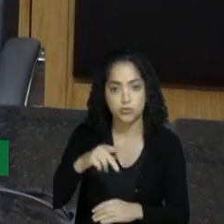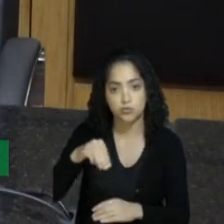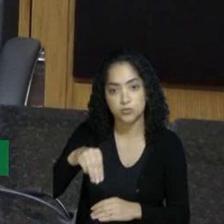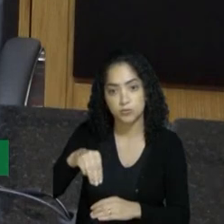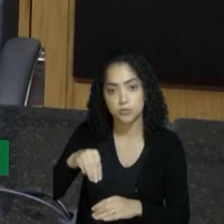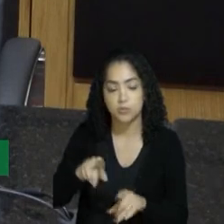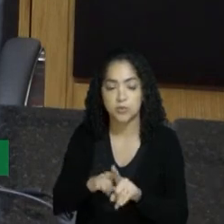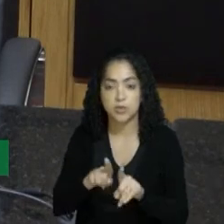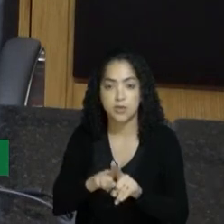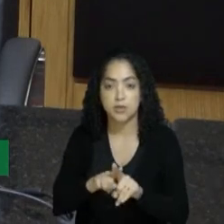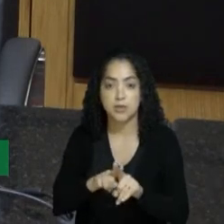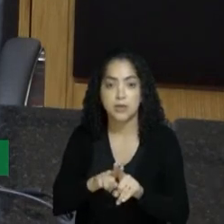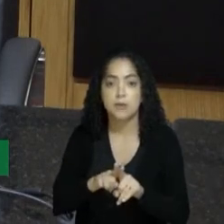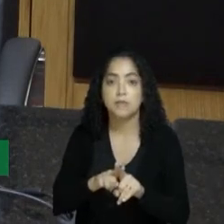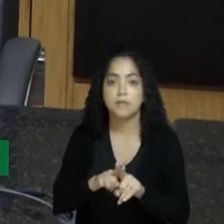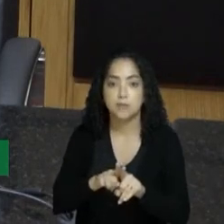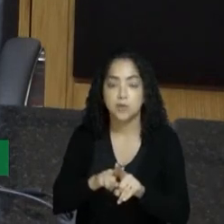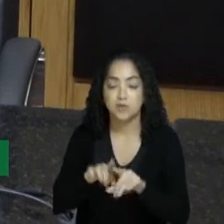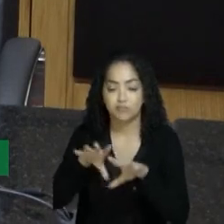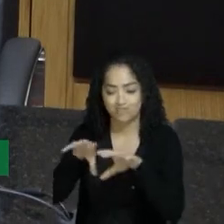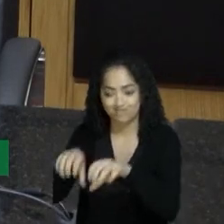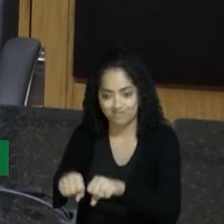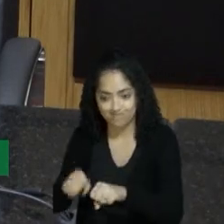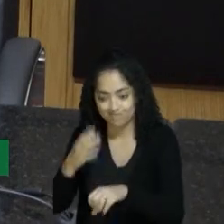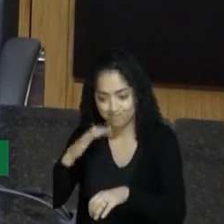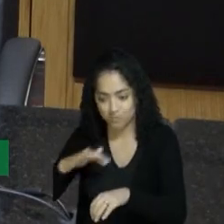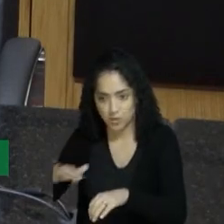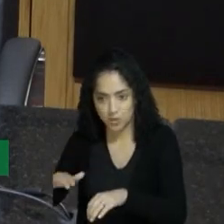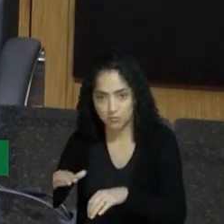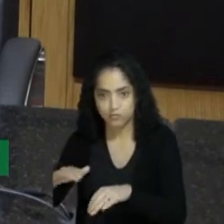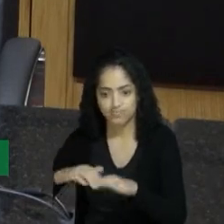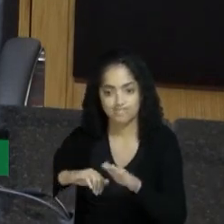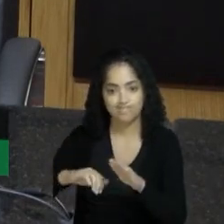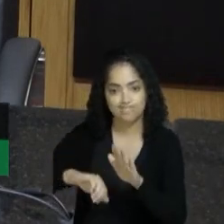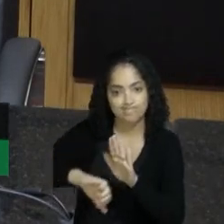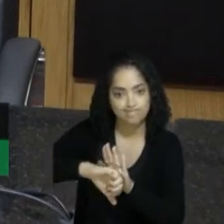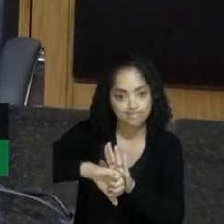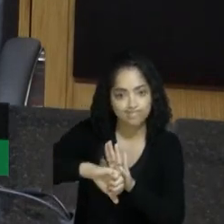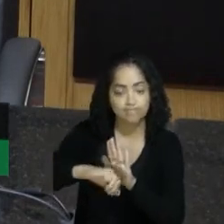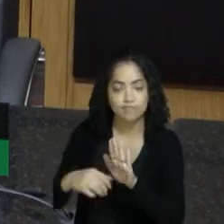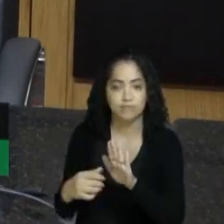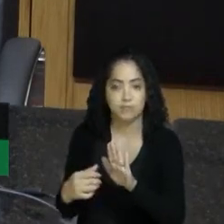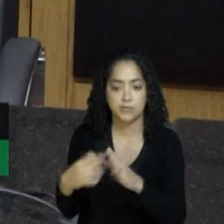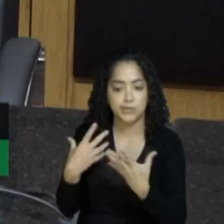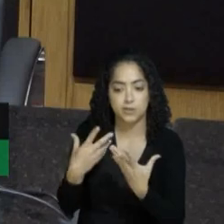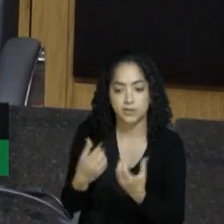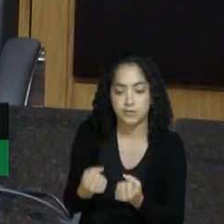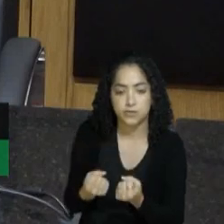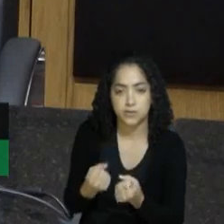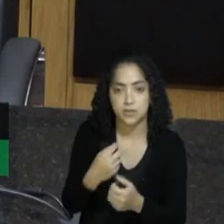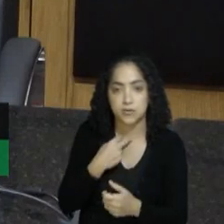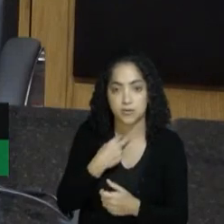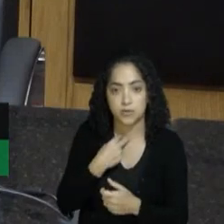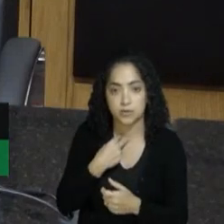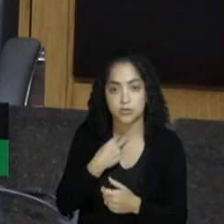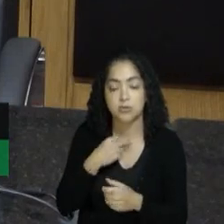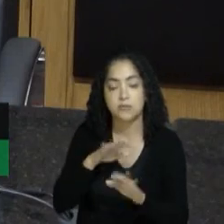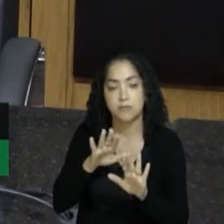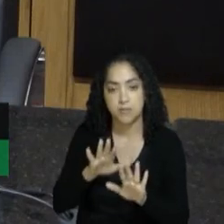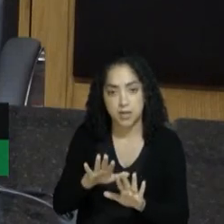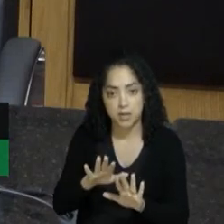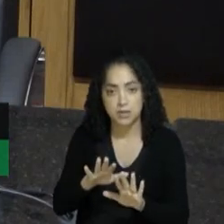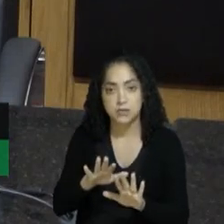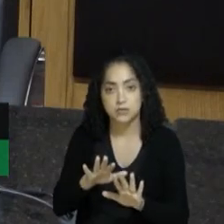24 horas, de um sequestro de uma criança, que é um crime hediondo, inadmissível, só foi possível em função